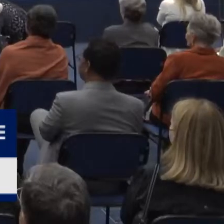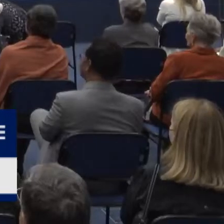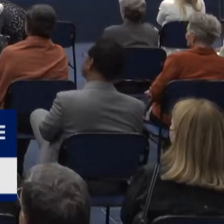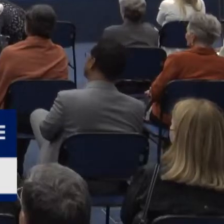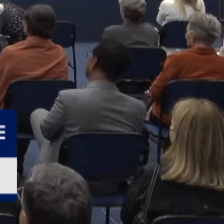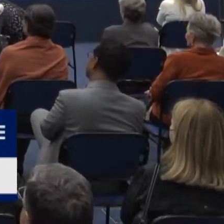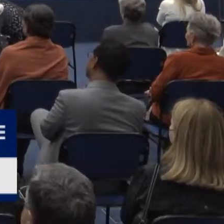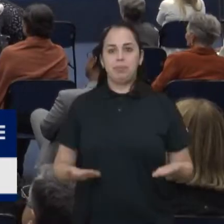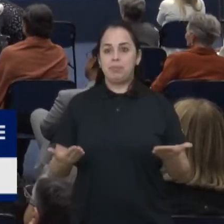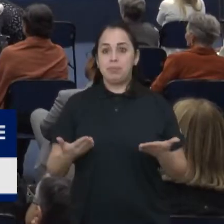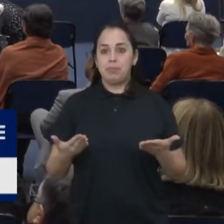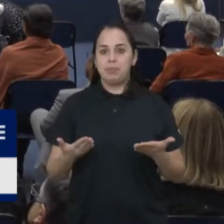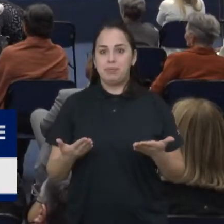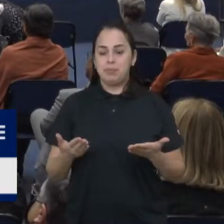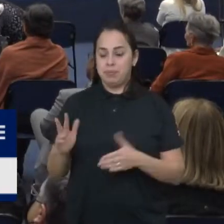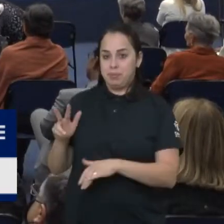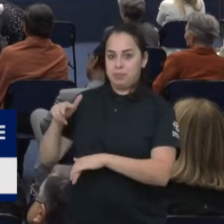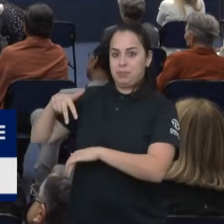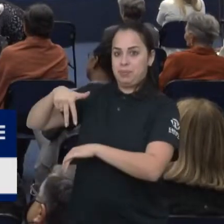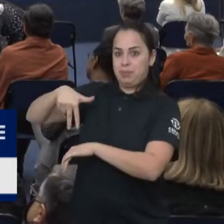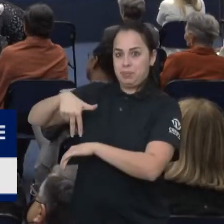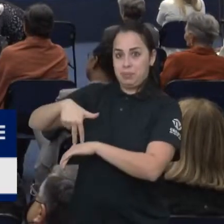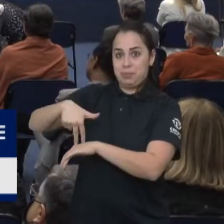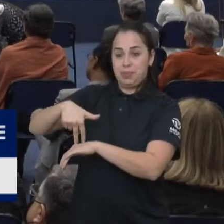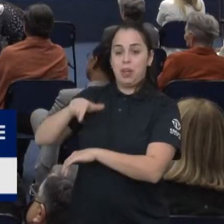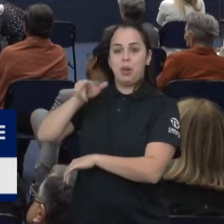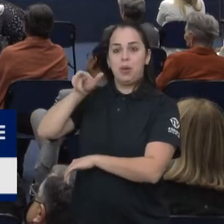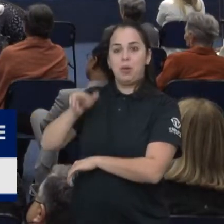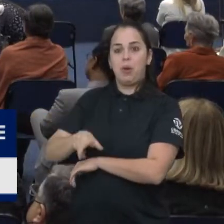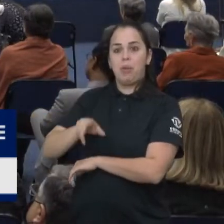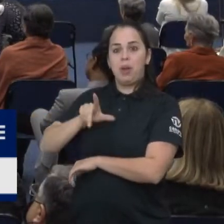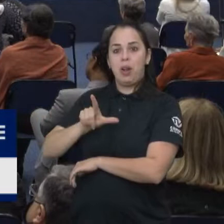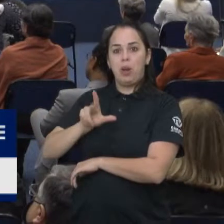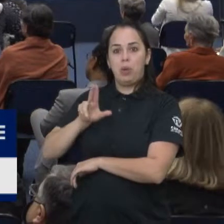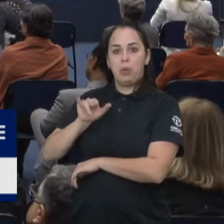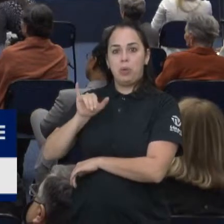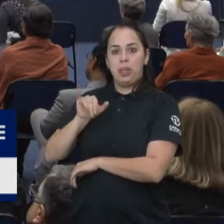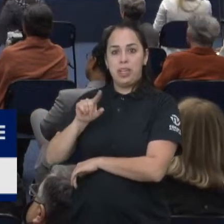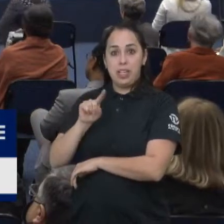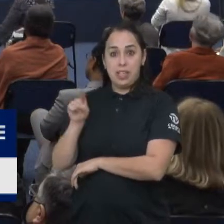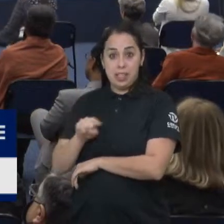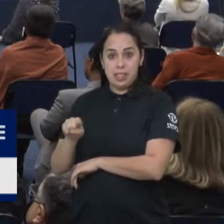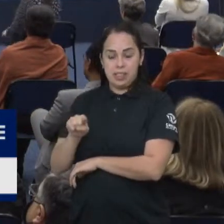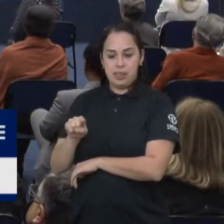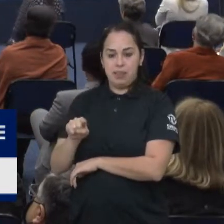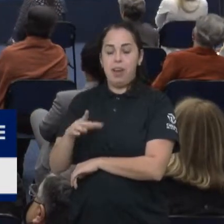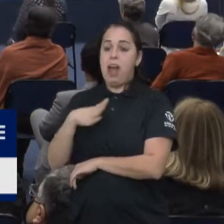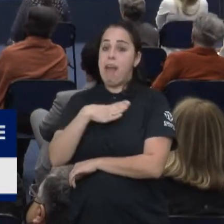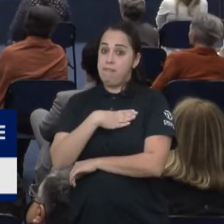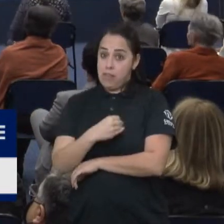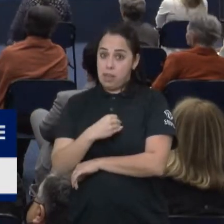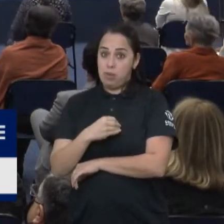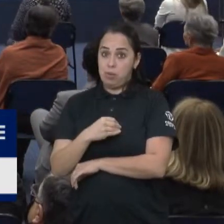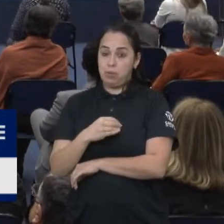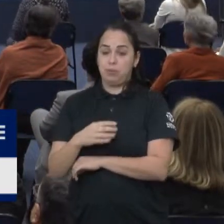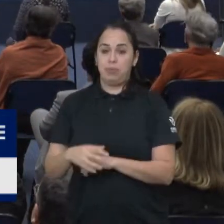Convidamos agora para se pronunciar o senhor Luiz Felipe do Tini Mendes Trindade, filho do homenageado.